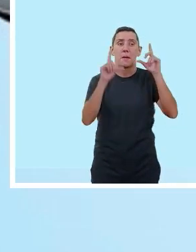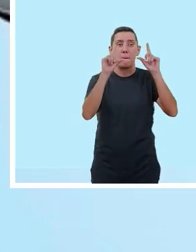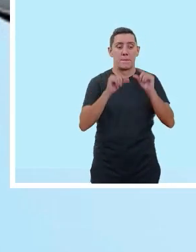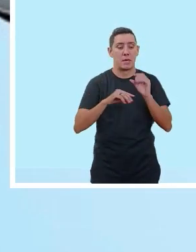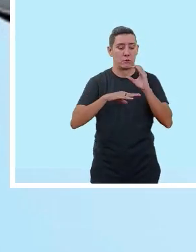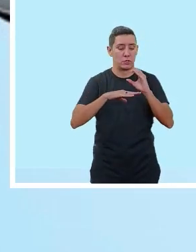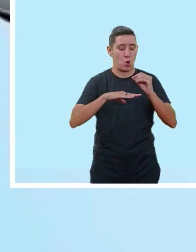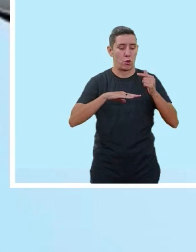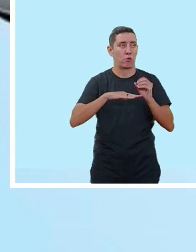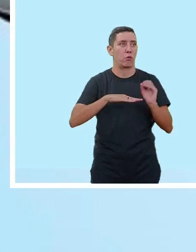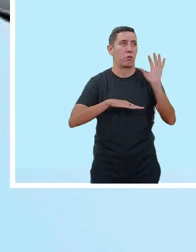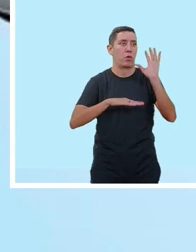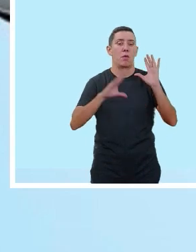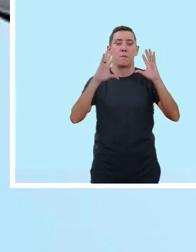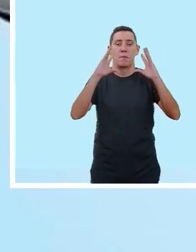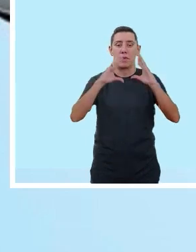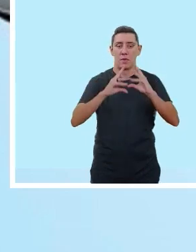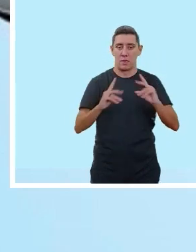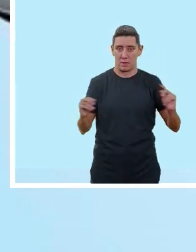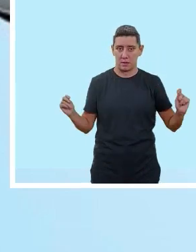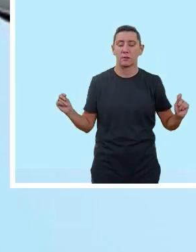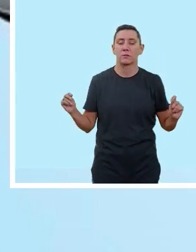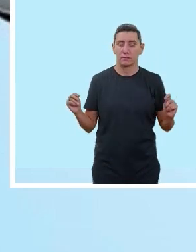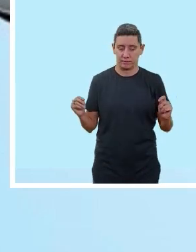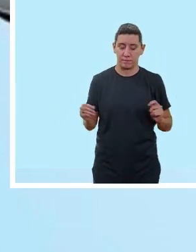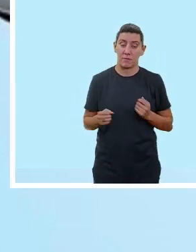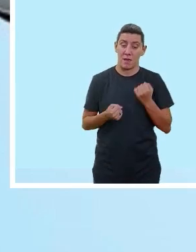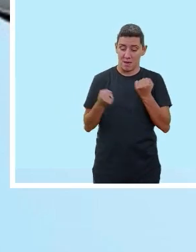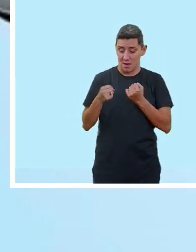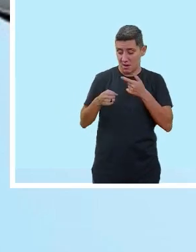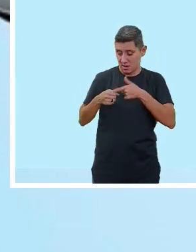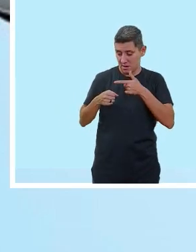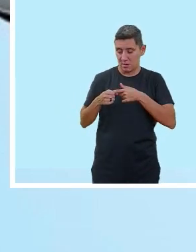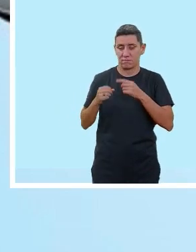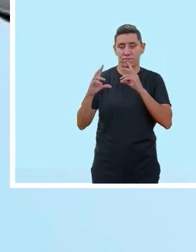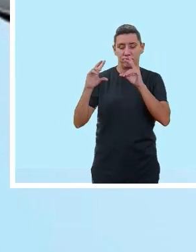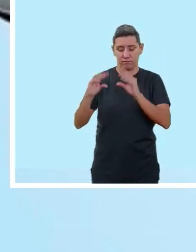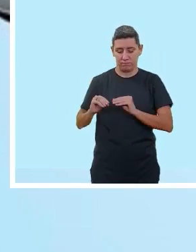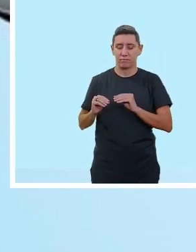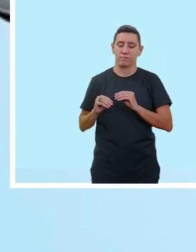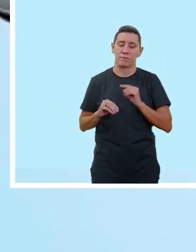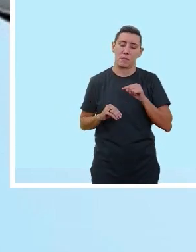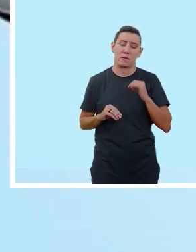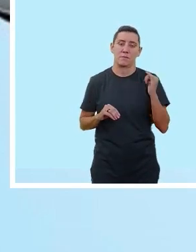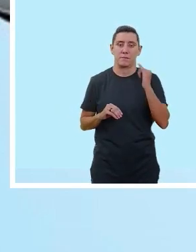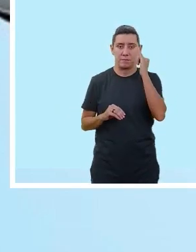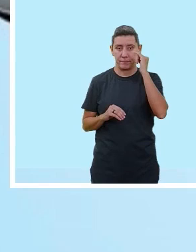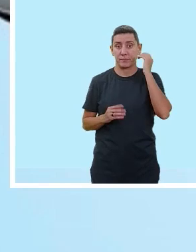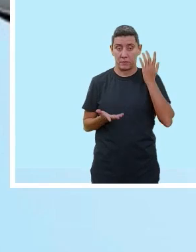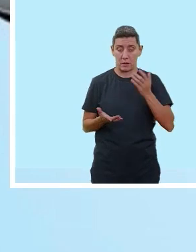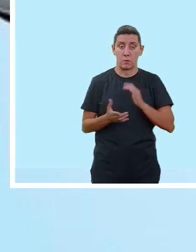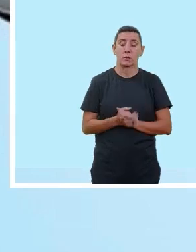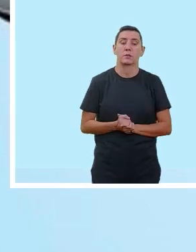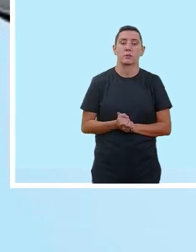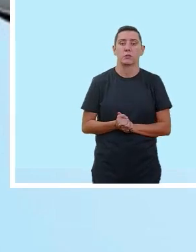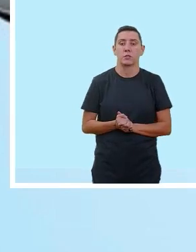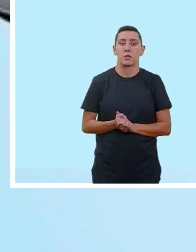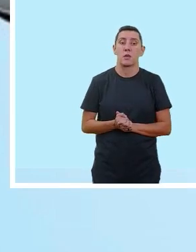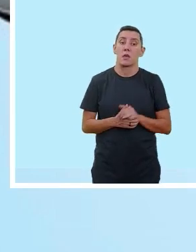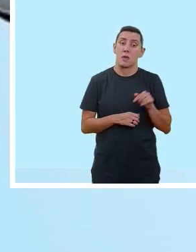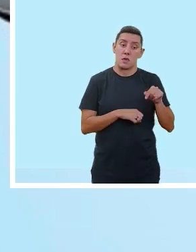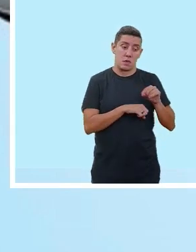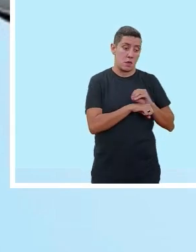o transporte a partir da geração a diesel é um dos principais impactantes nessa emissão. Então, a Huawei também